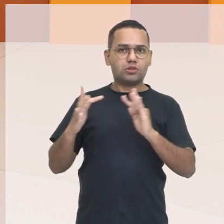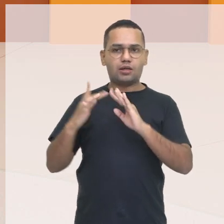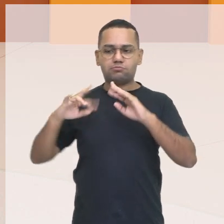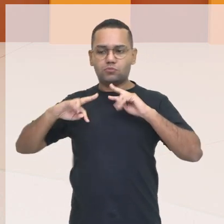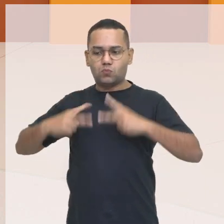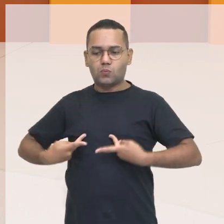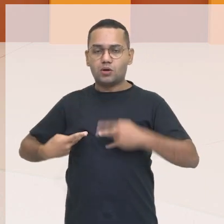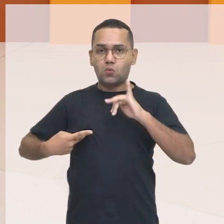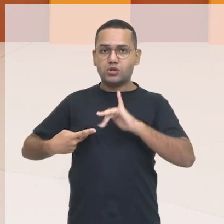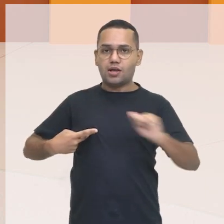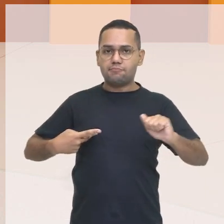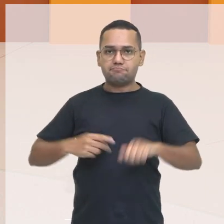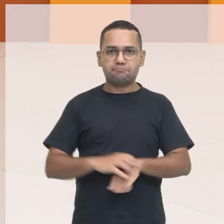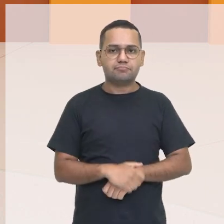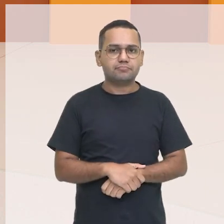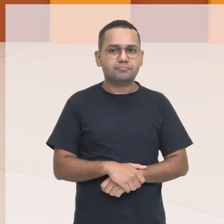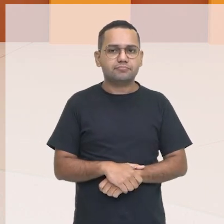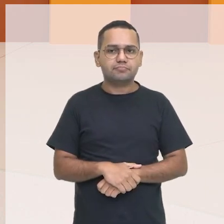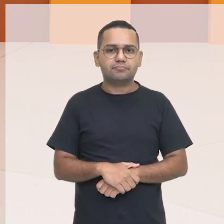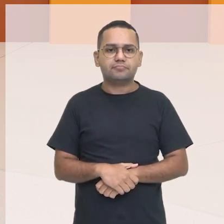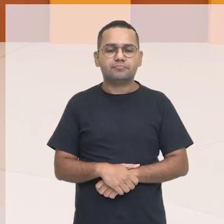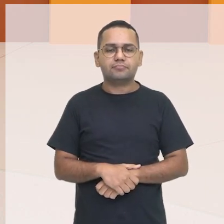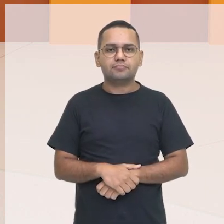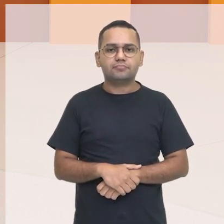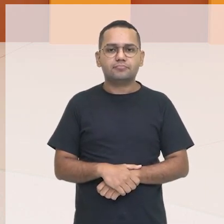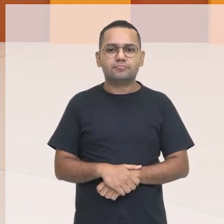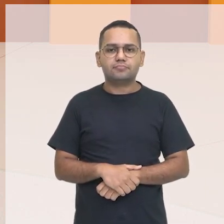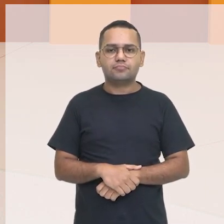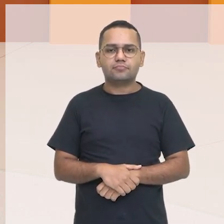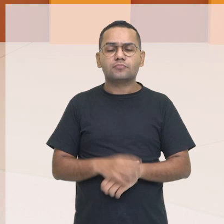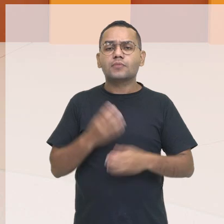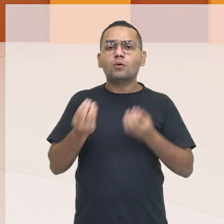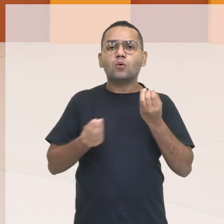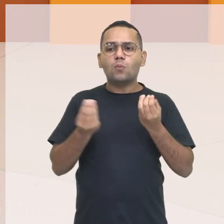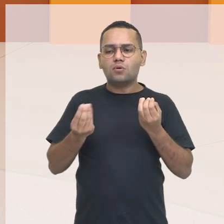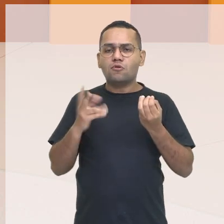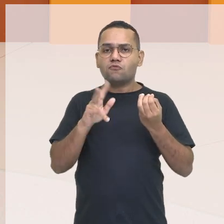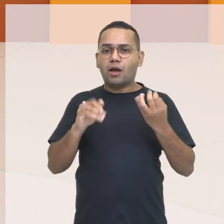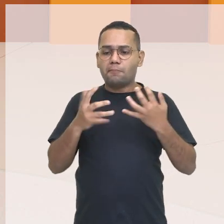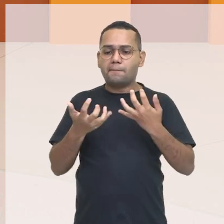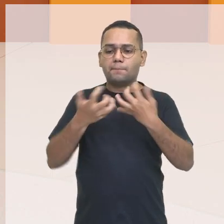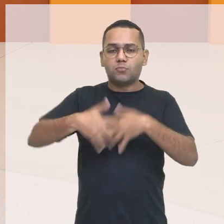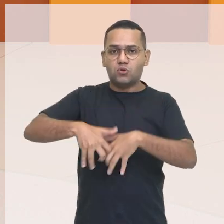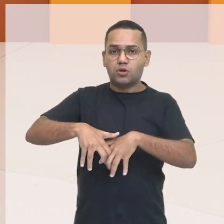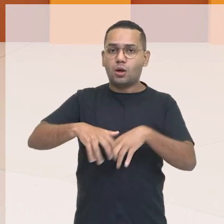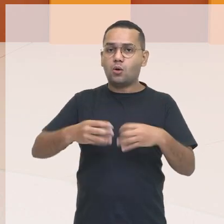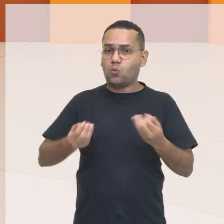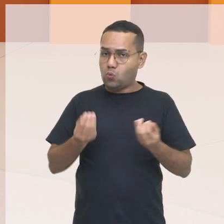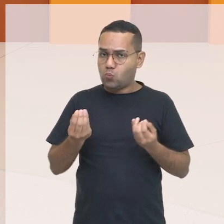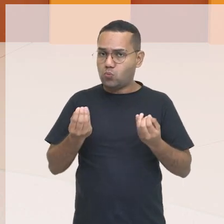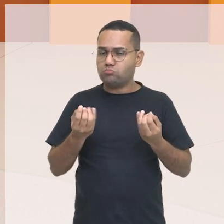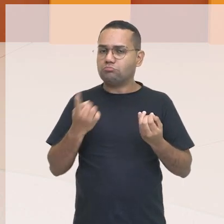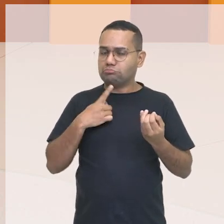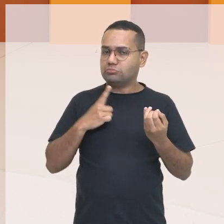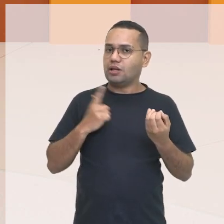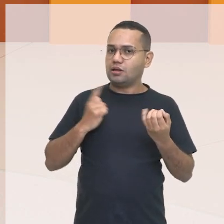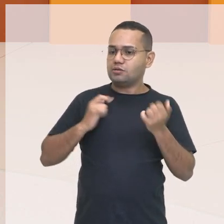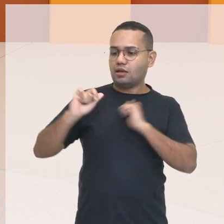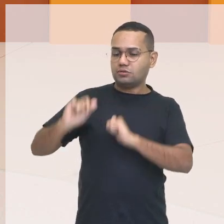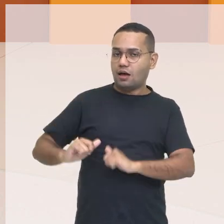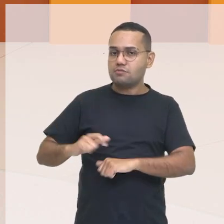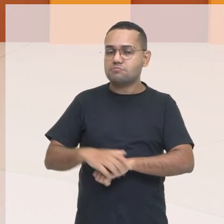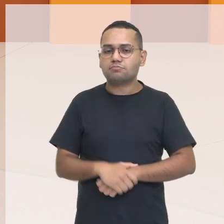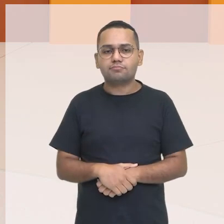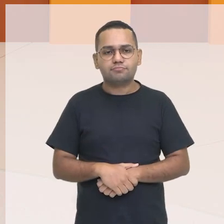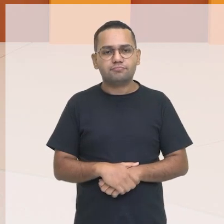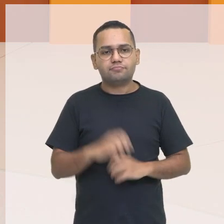artificial. A inteligência humana, inteligência artificial. Como é que vai dar esse cruzamento? Estão de olho, né? E